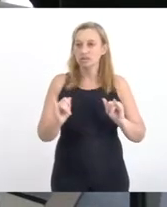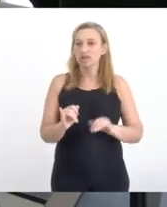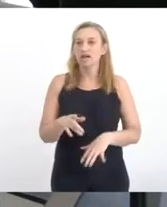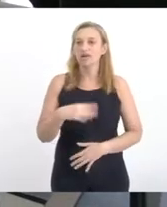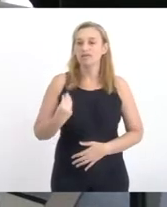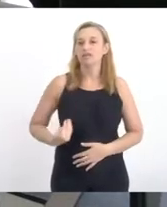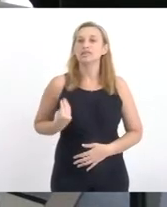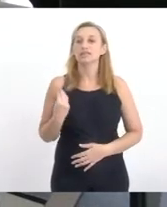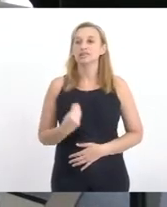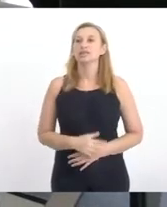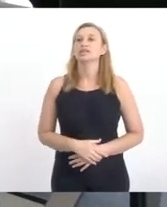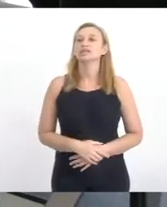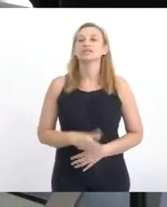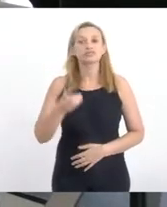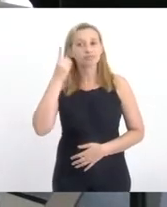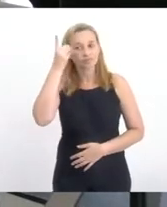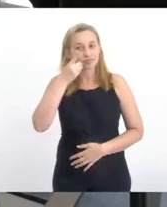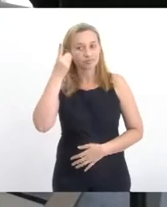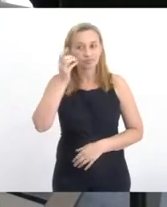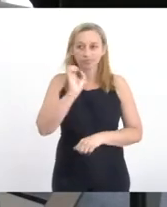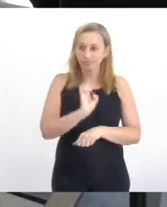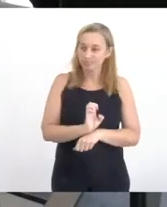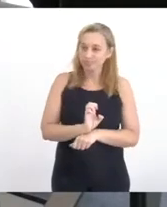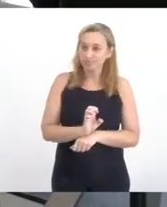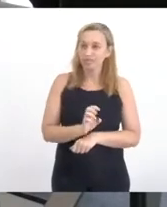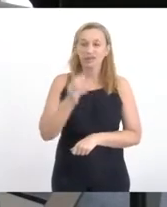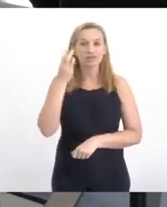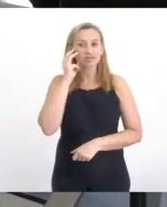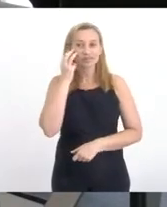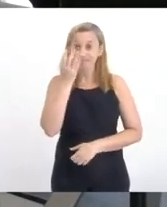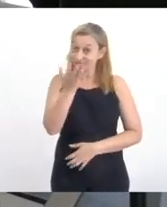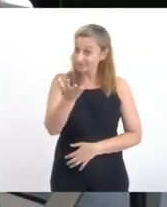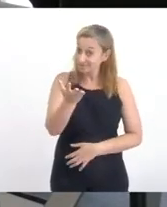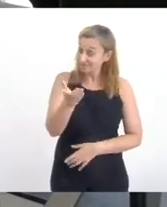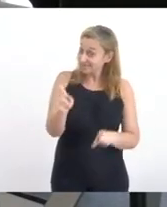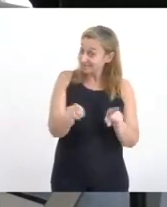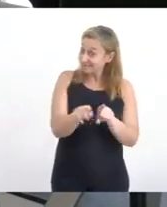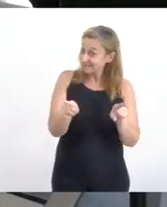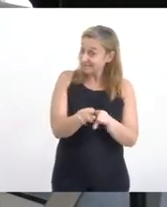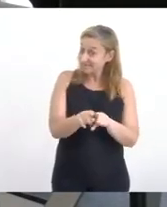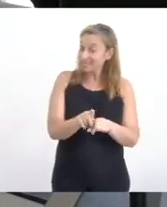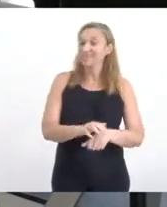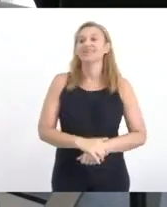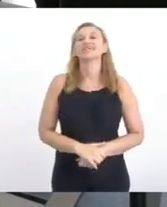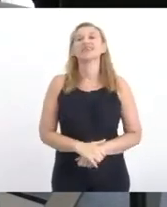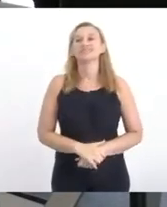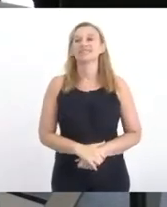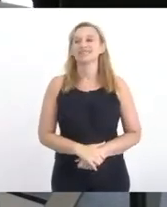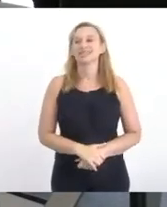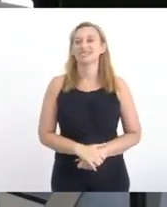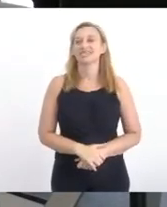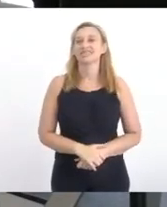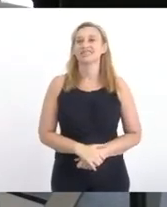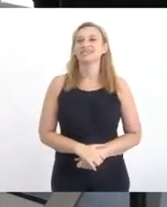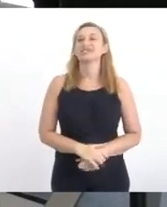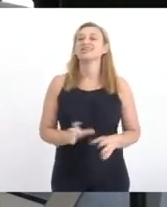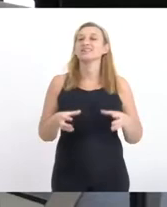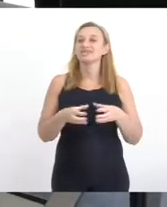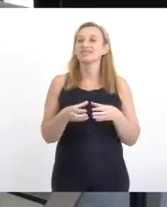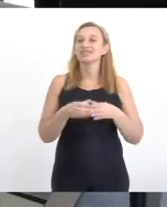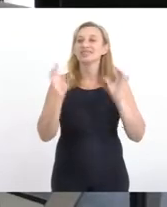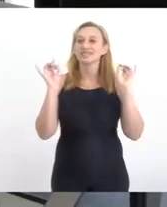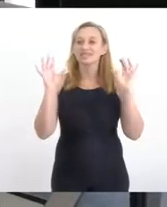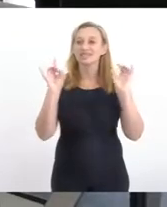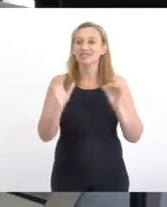presença do deputado estadual waldeck Carneiro que também compõem a comissão